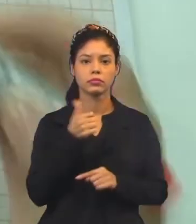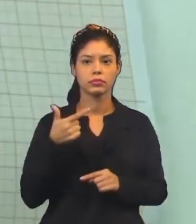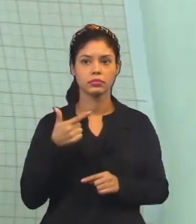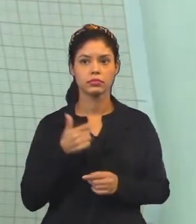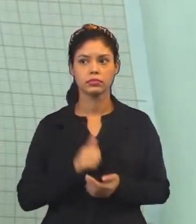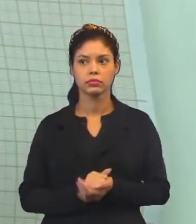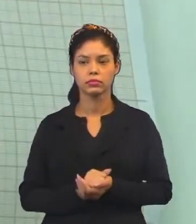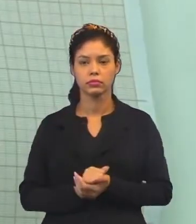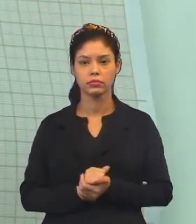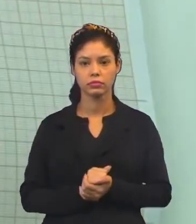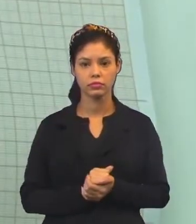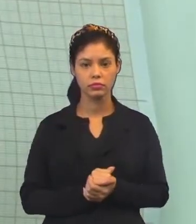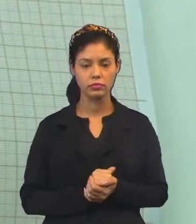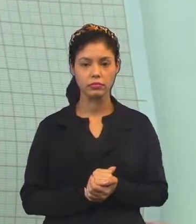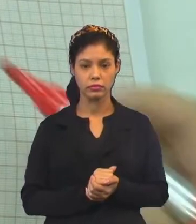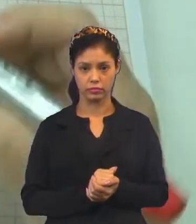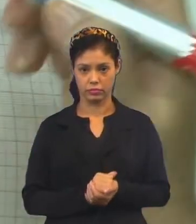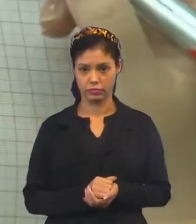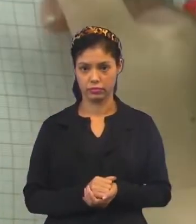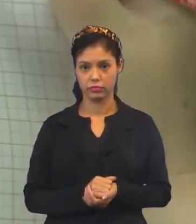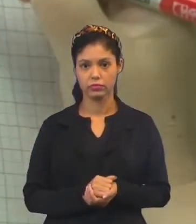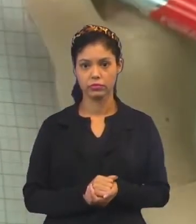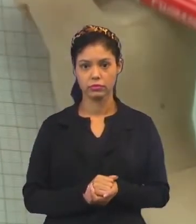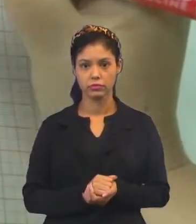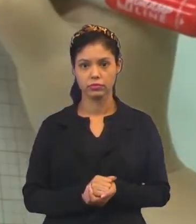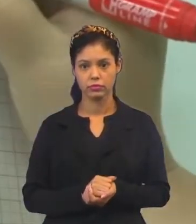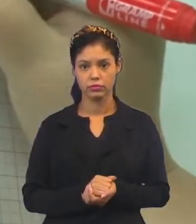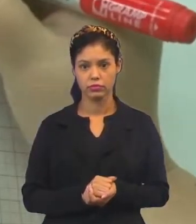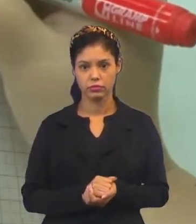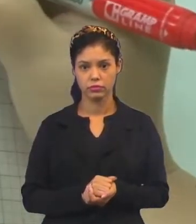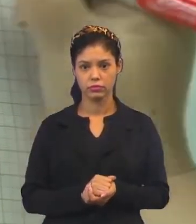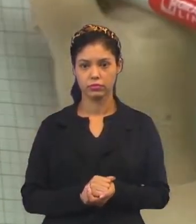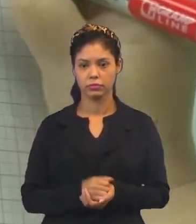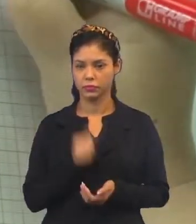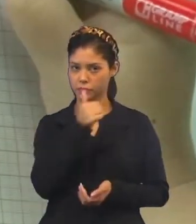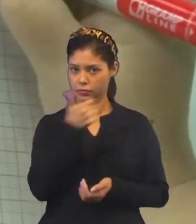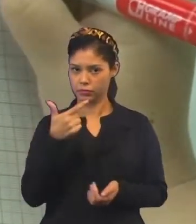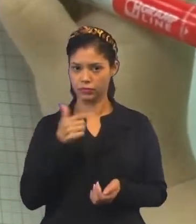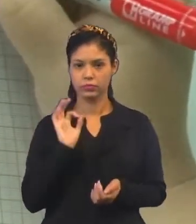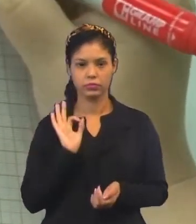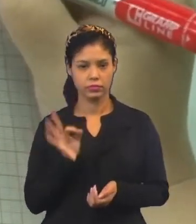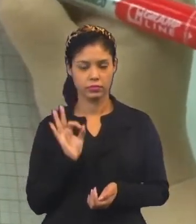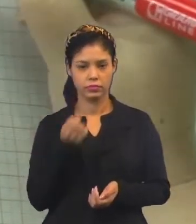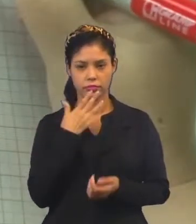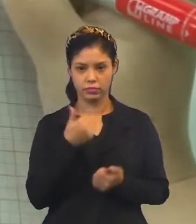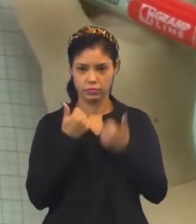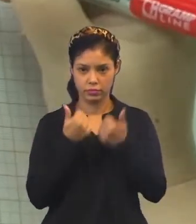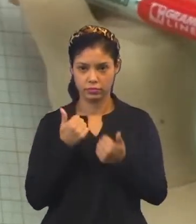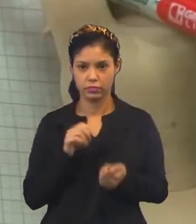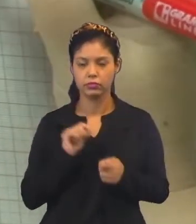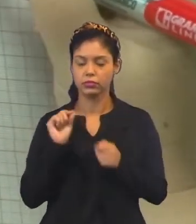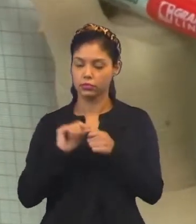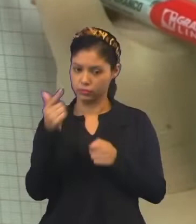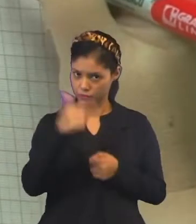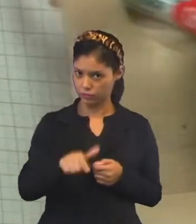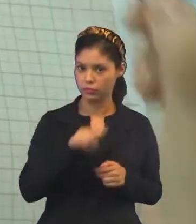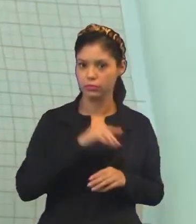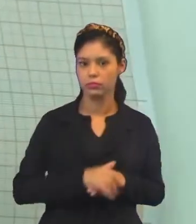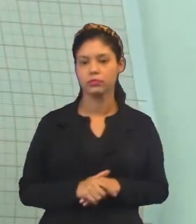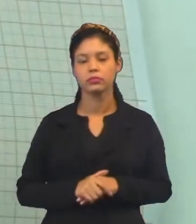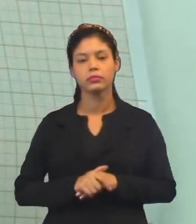né? Quase que eu errava aqui, né? Então, aqui eu vou ter 12. Muito bem. Se tiver dúvida, faz de